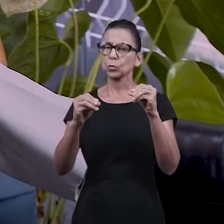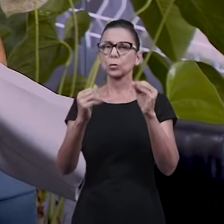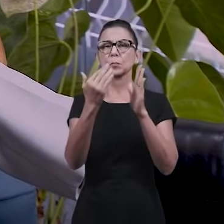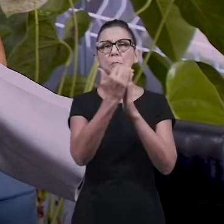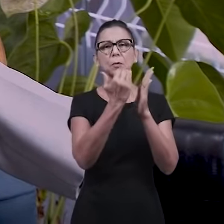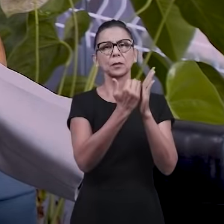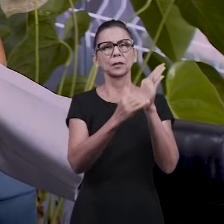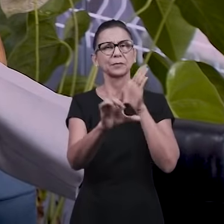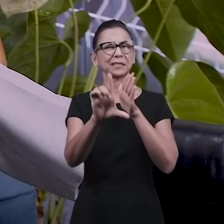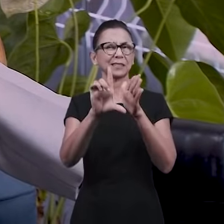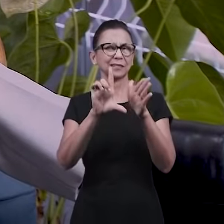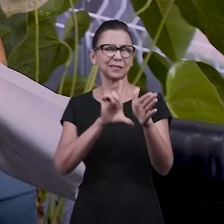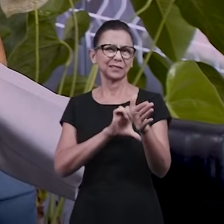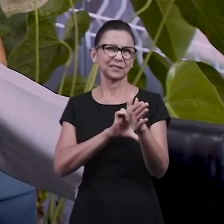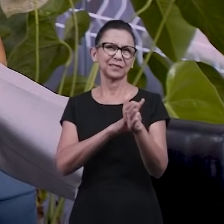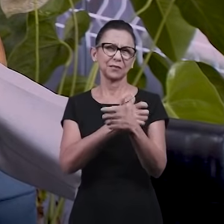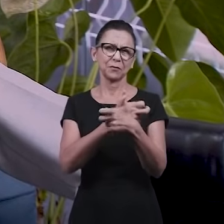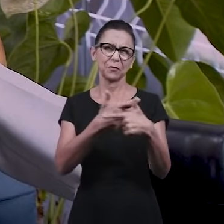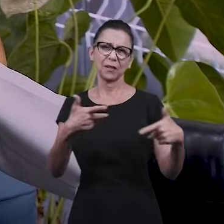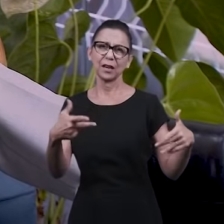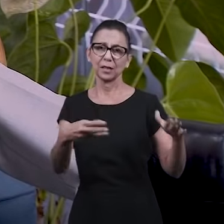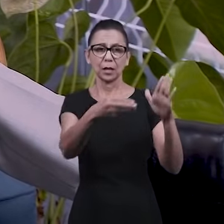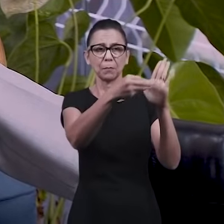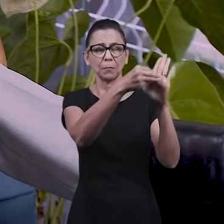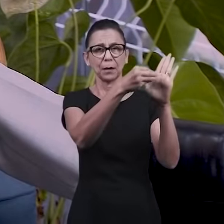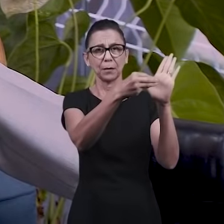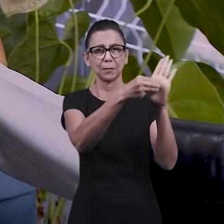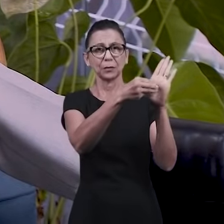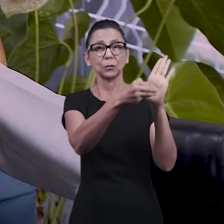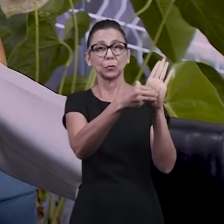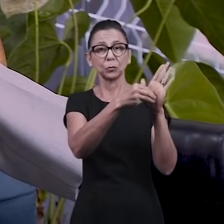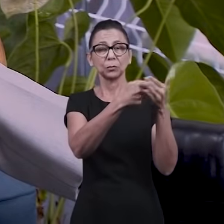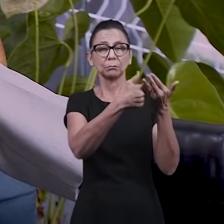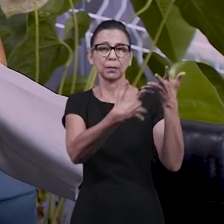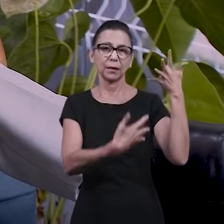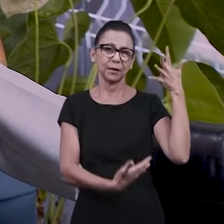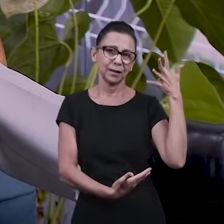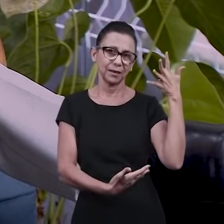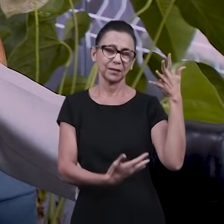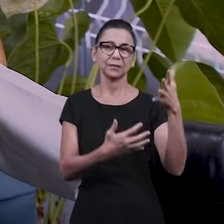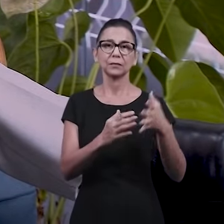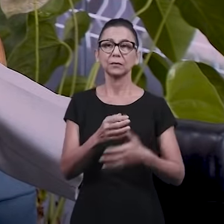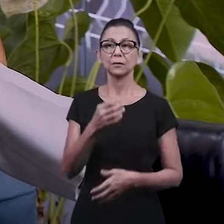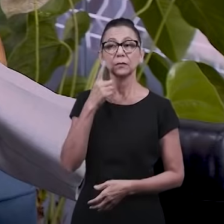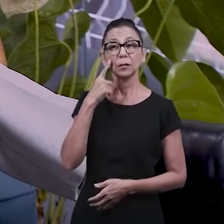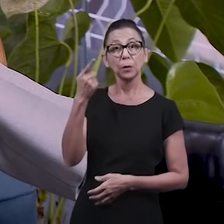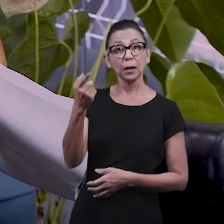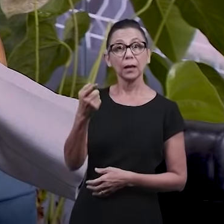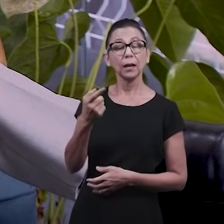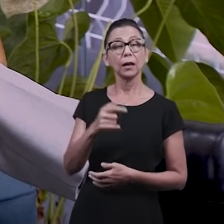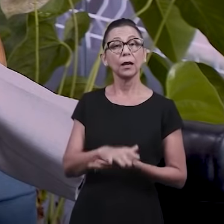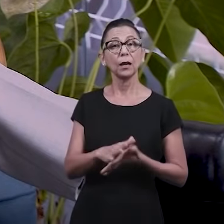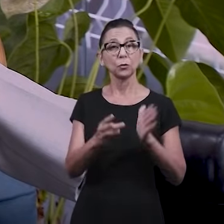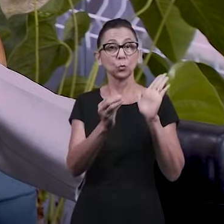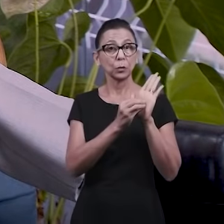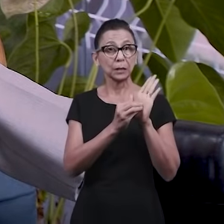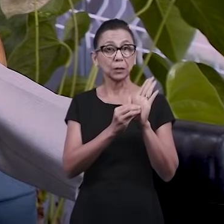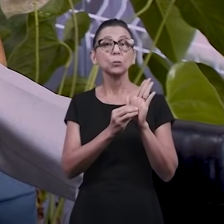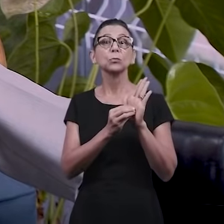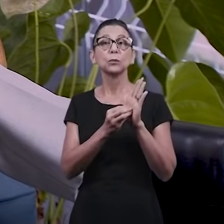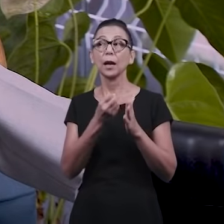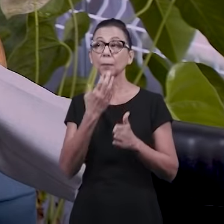de muitos outros conteúdos que estão lá postados no canal. Compartilhe os nossos conteúdos com pessoas que você conhece.